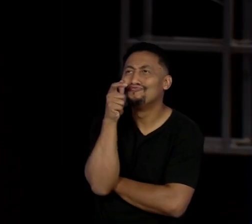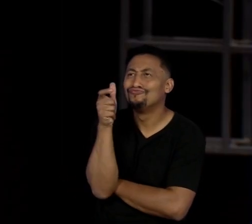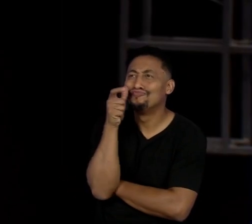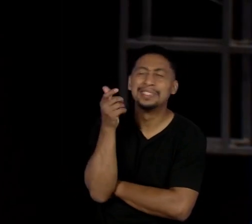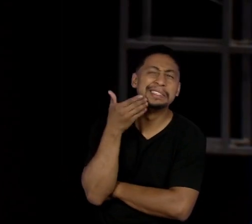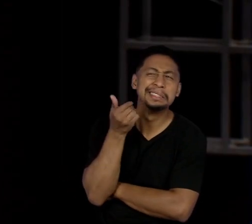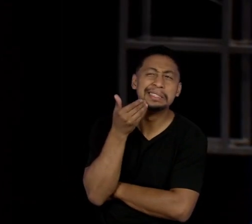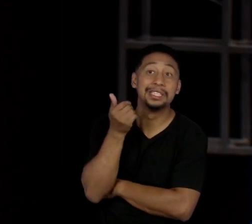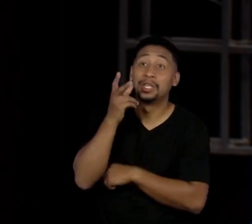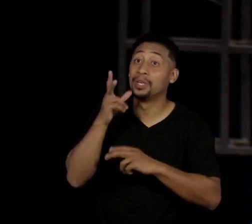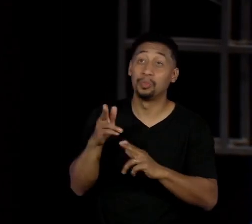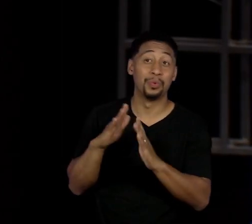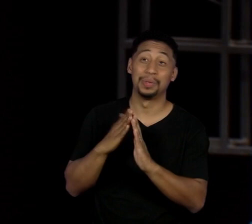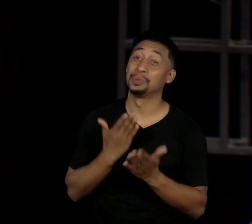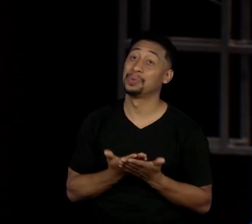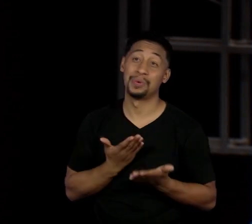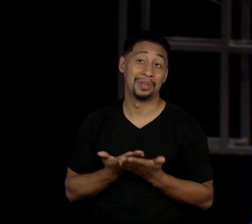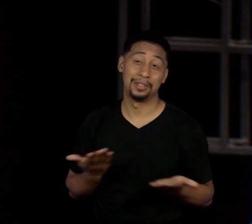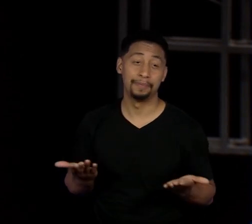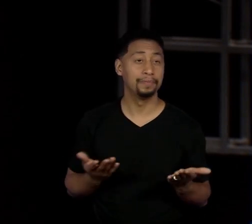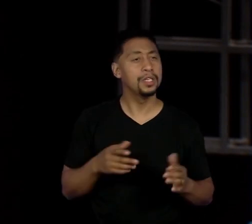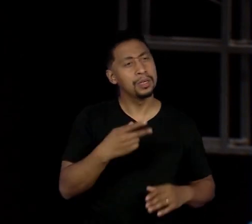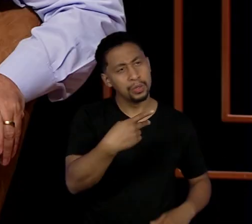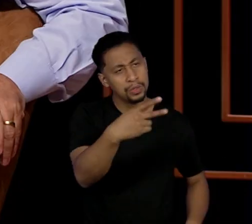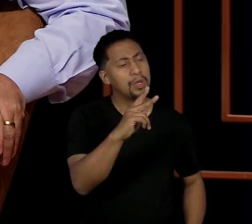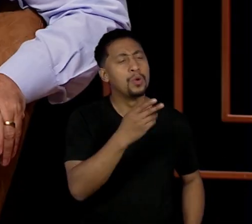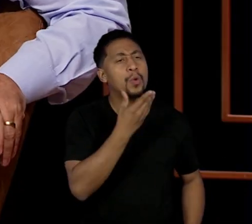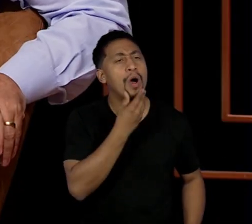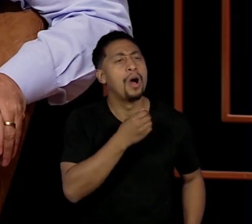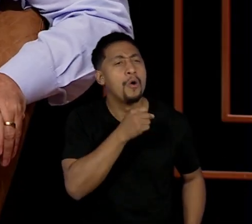teu avô, que você disse que é uma inspiração para você?